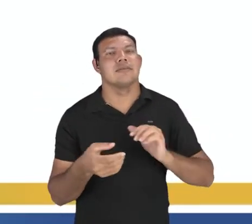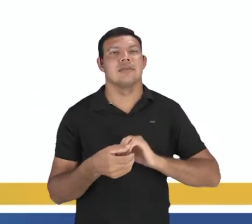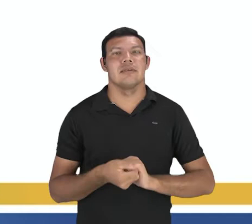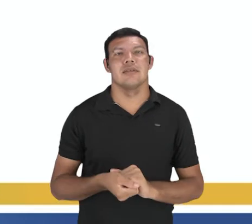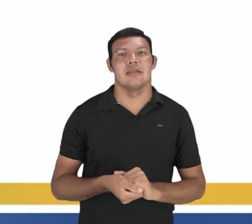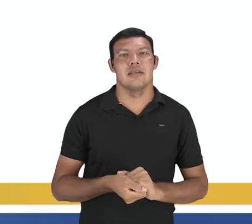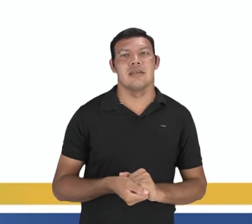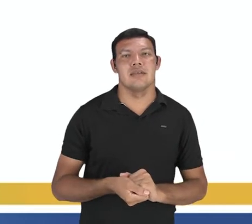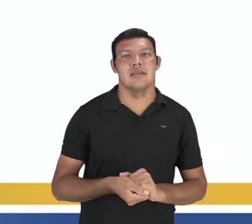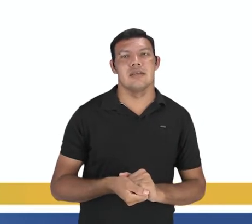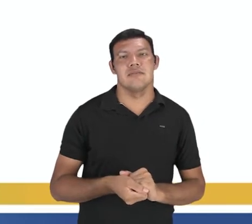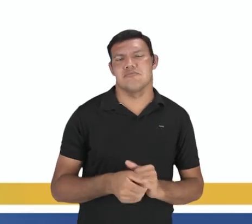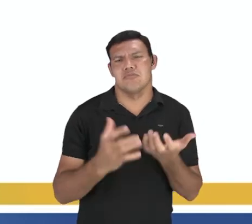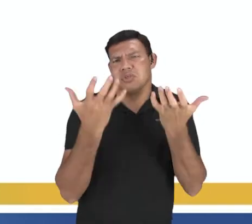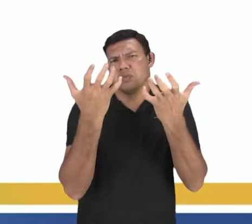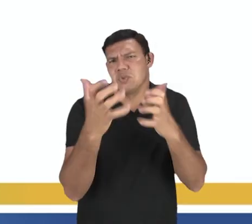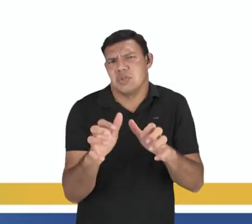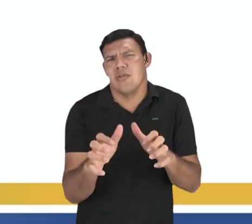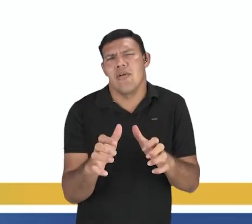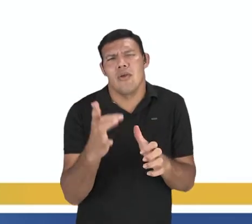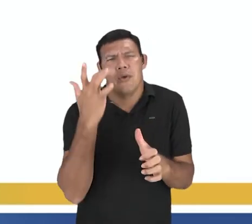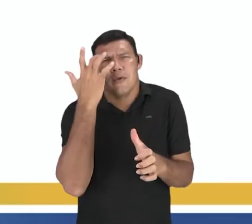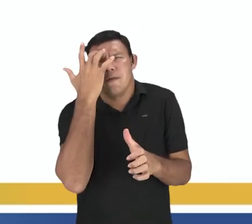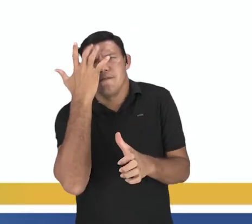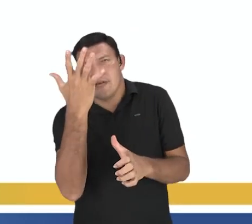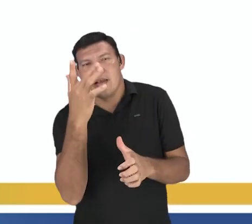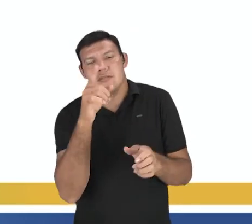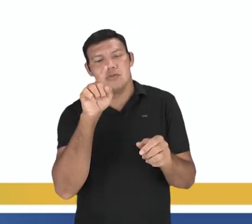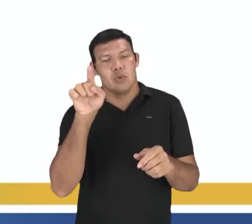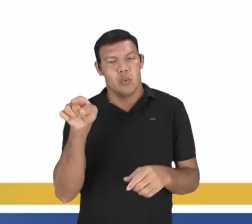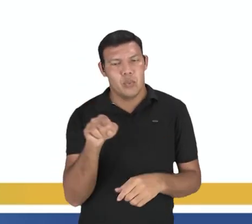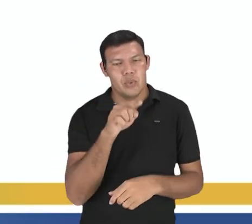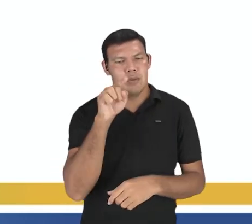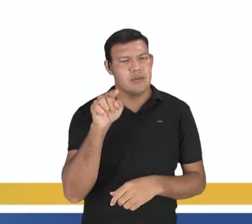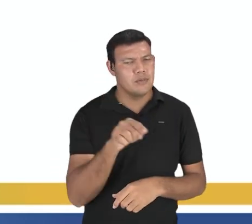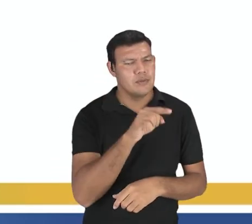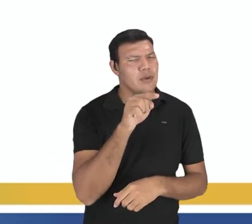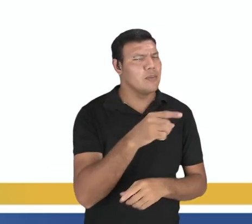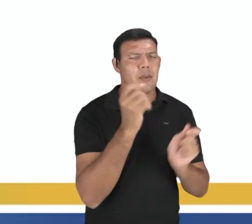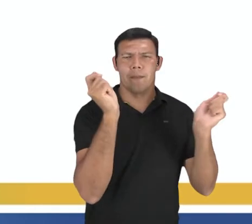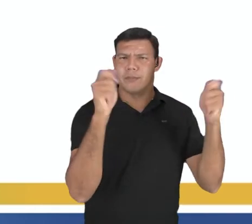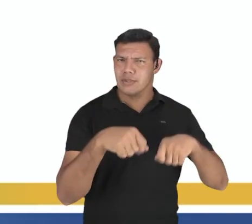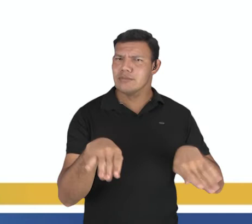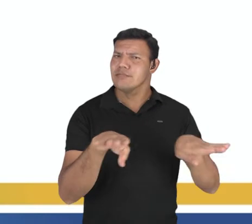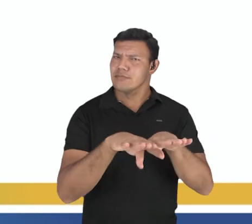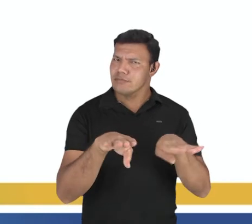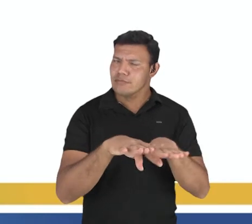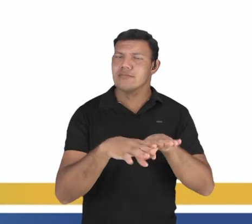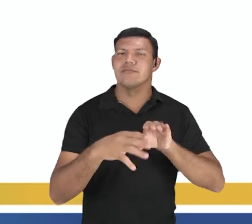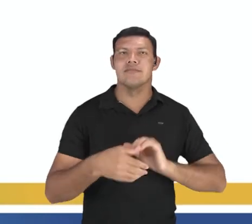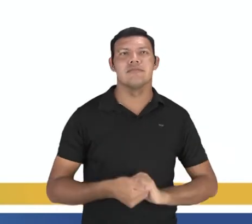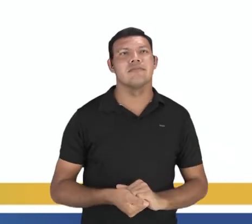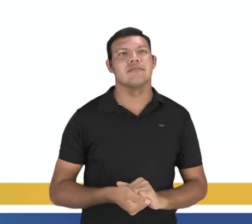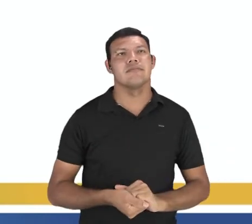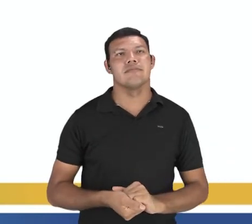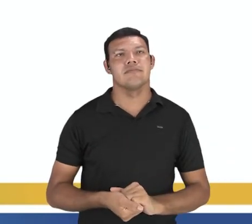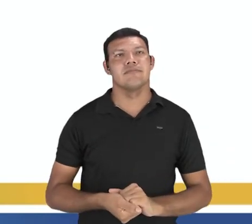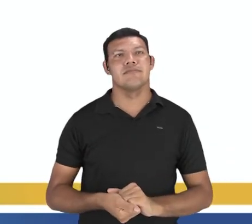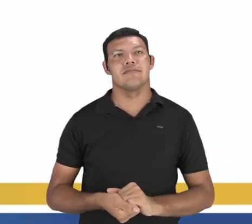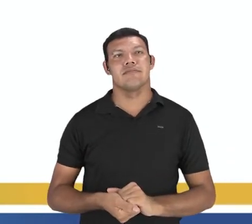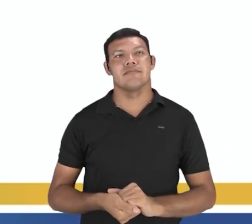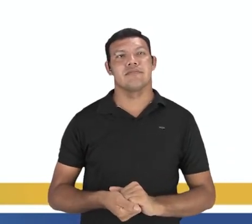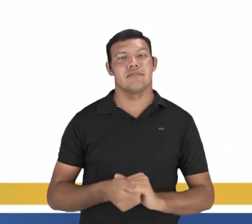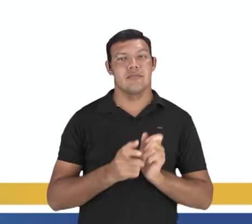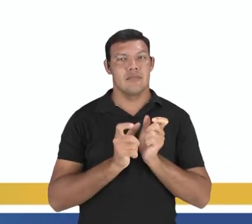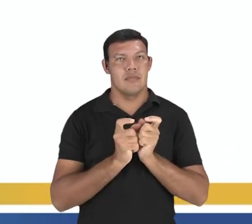que eu não quero que eu acho mais fácil mandar minha, eu também posso fazer isso é mais